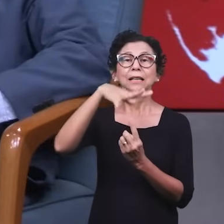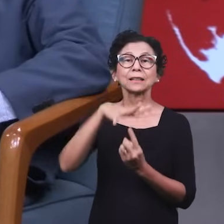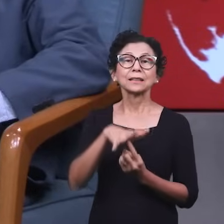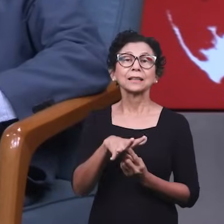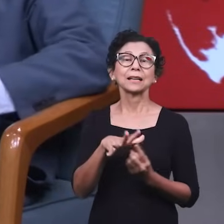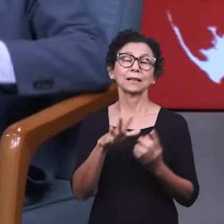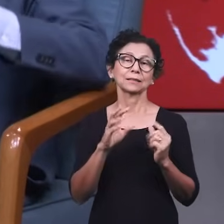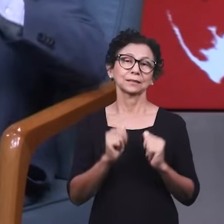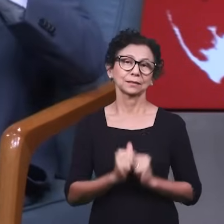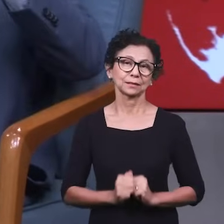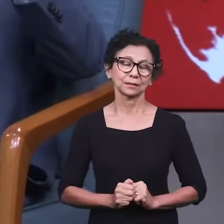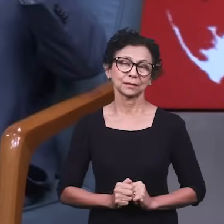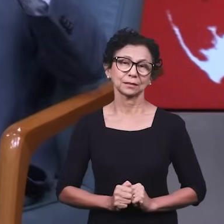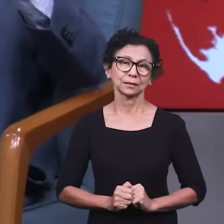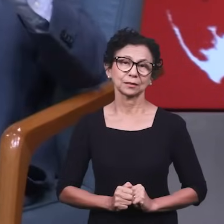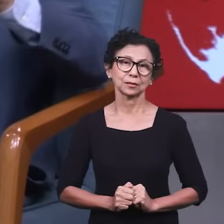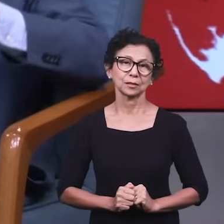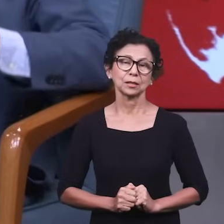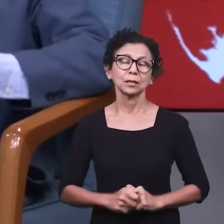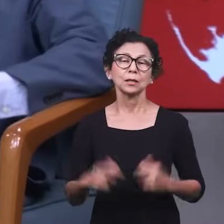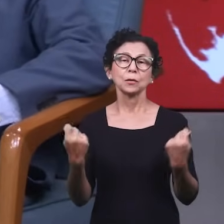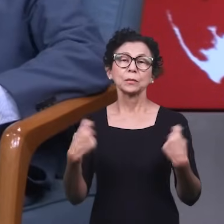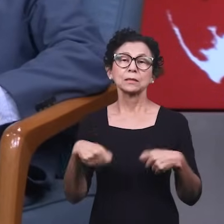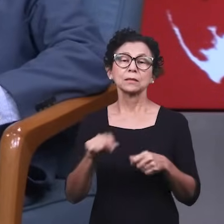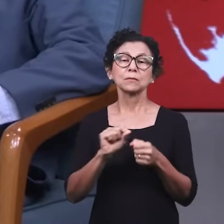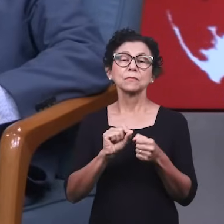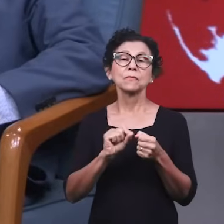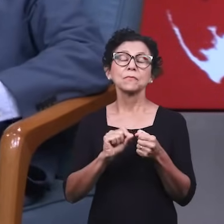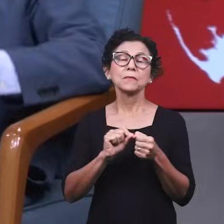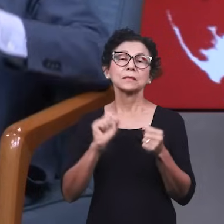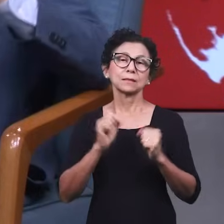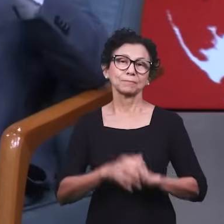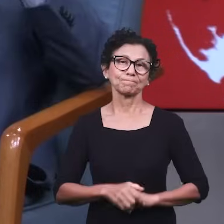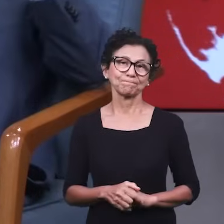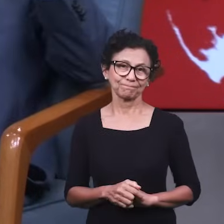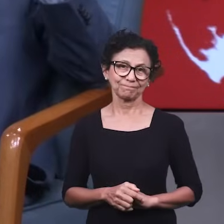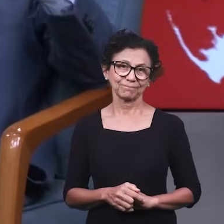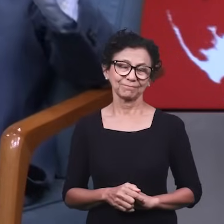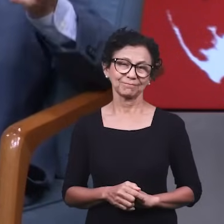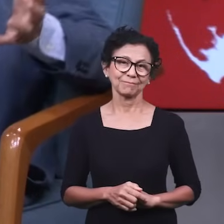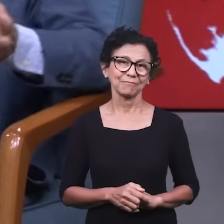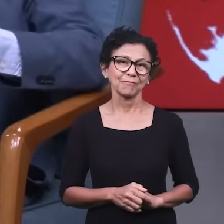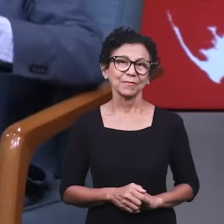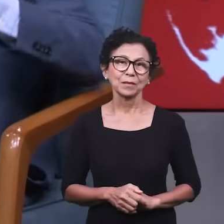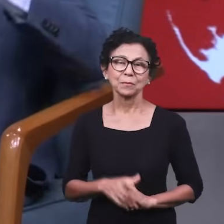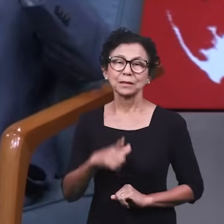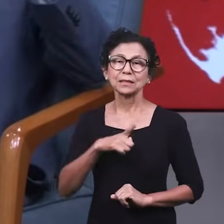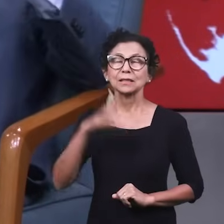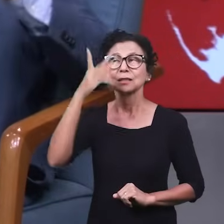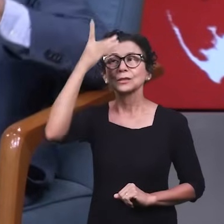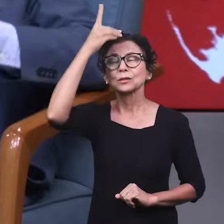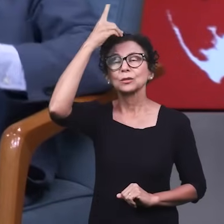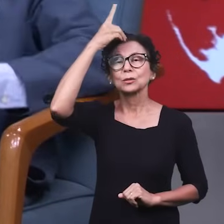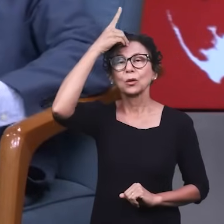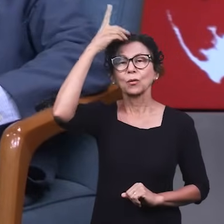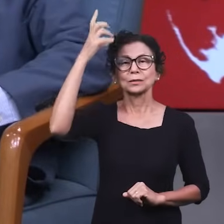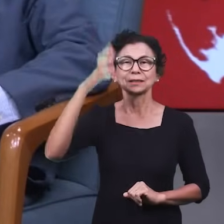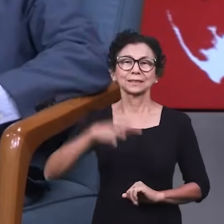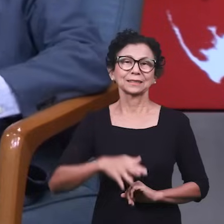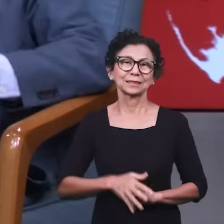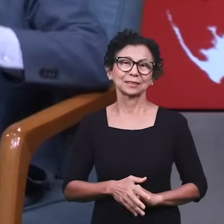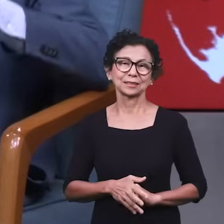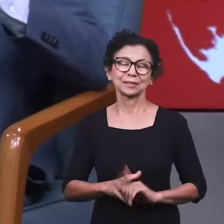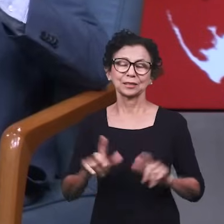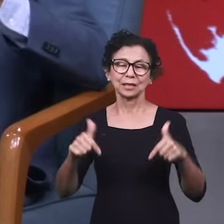graça. O que é que você faz para que essa operação do Espírito